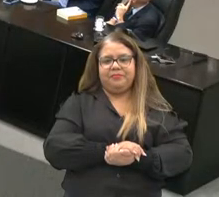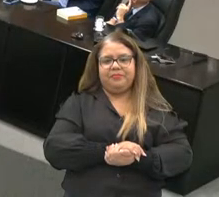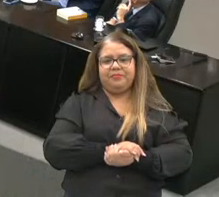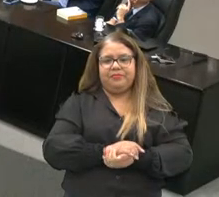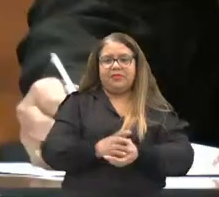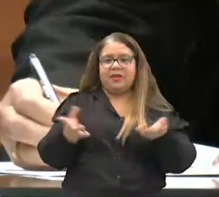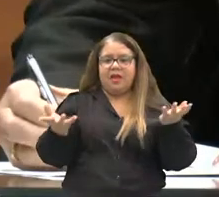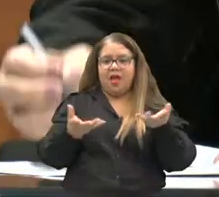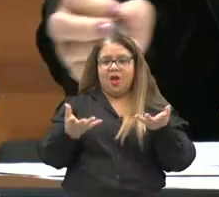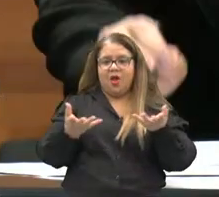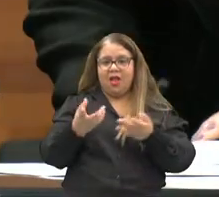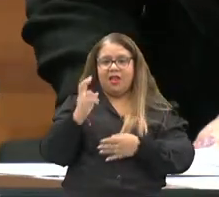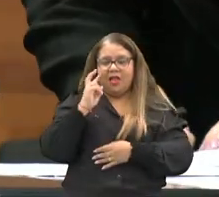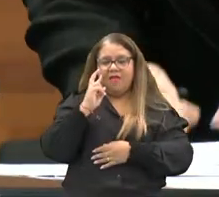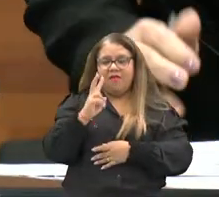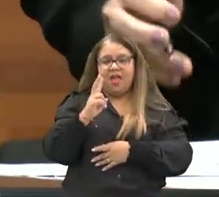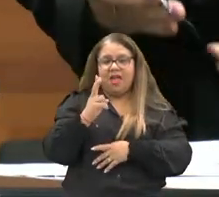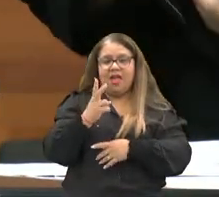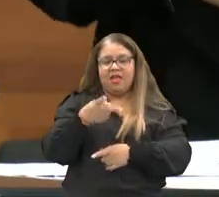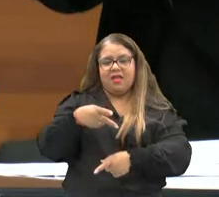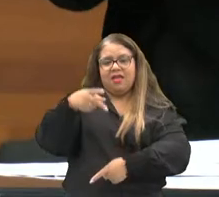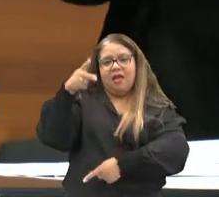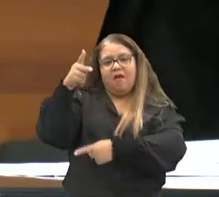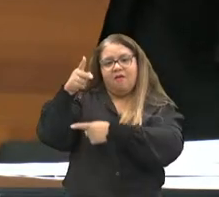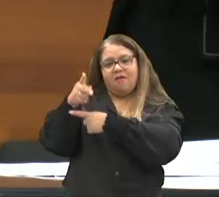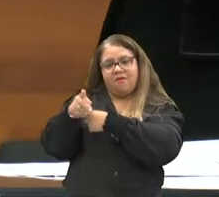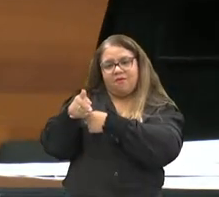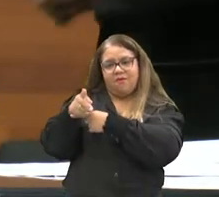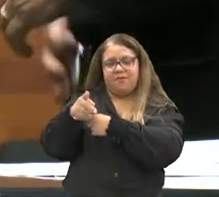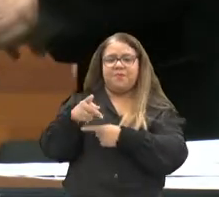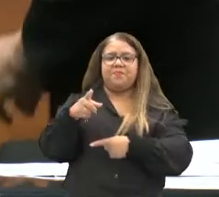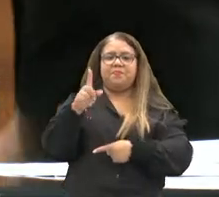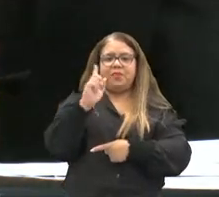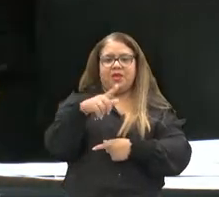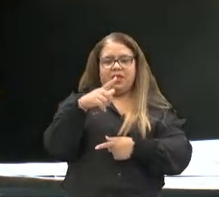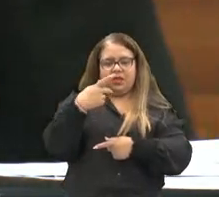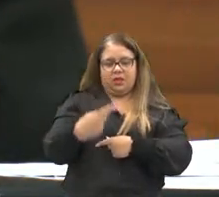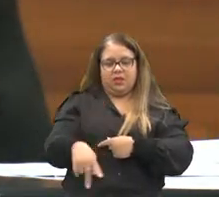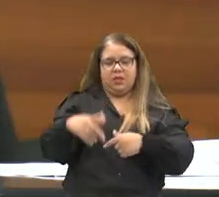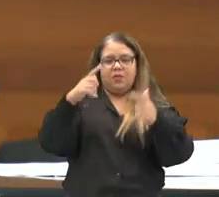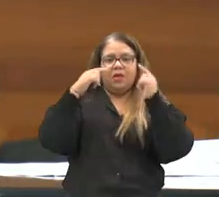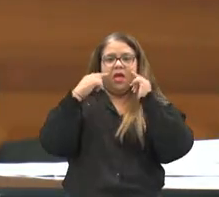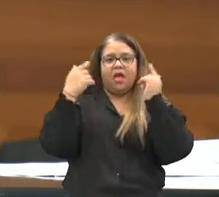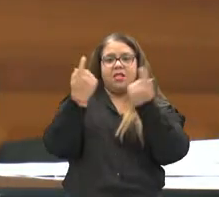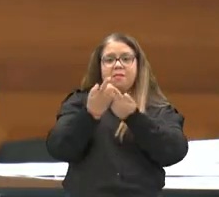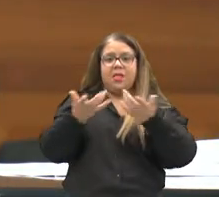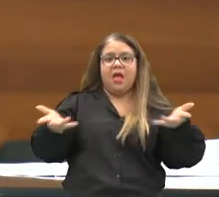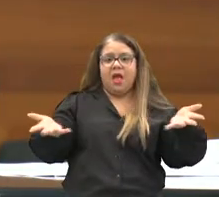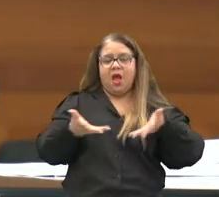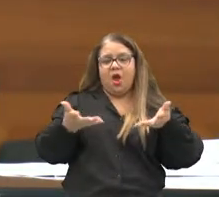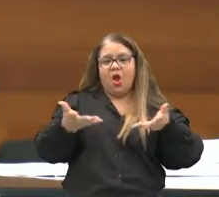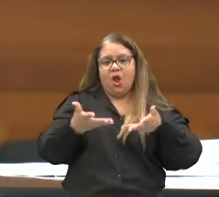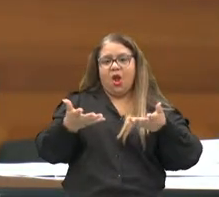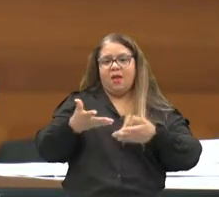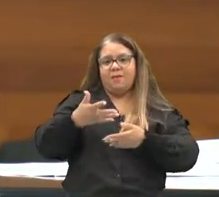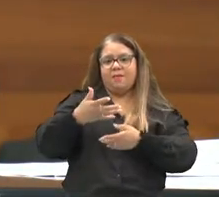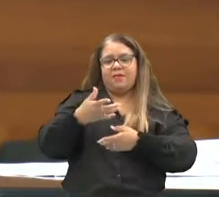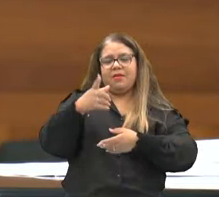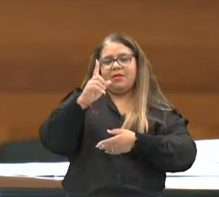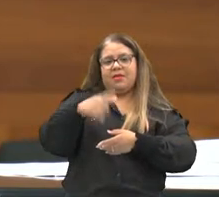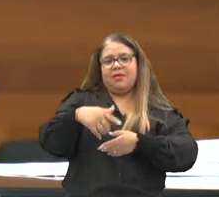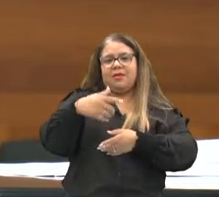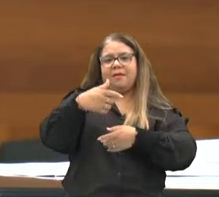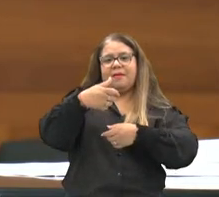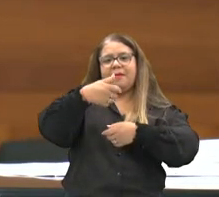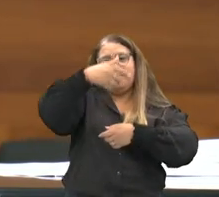Vamos ver um vídeo que a Assembleia Legislativa de Mato Grosso vai transmitir para Mato Grosso e para Mato Grosso do Sul neste